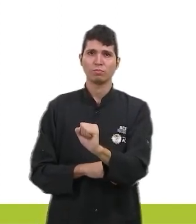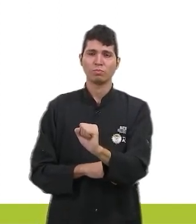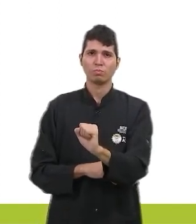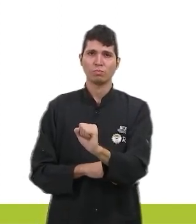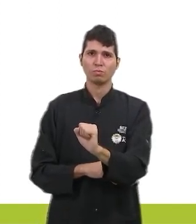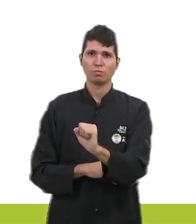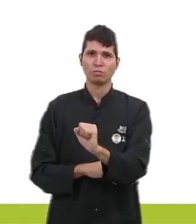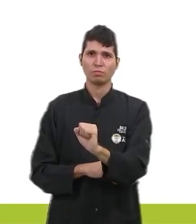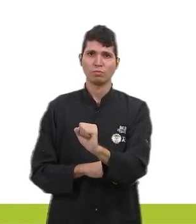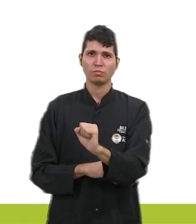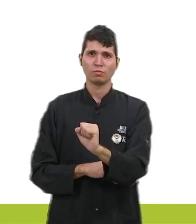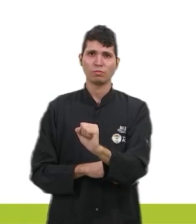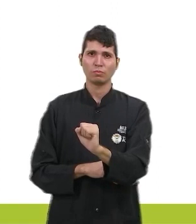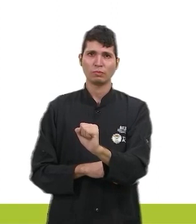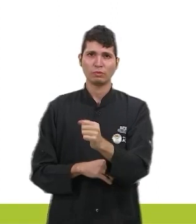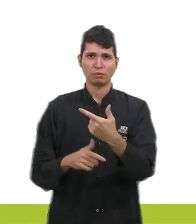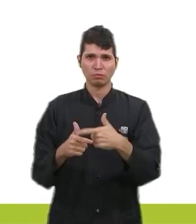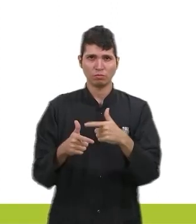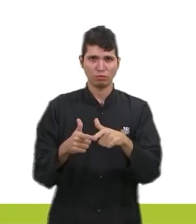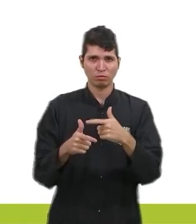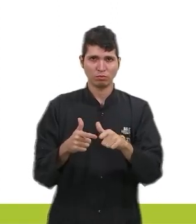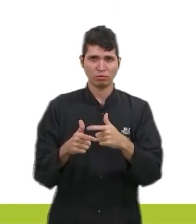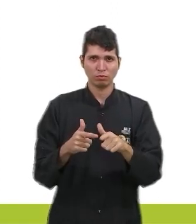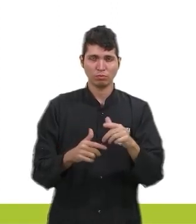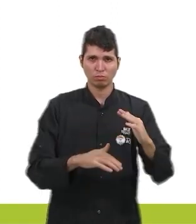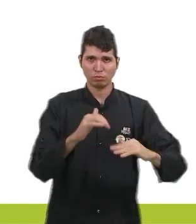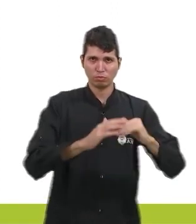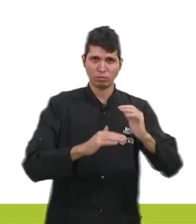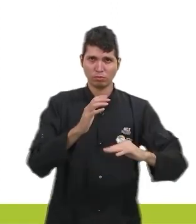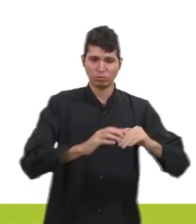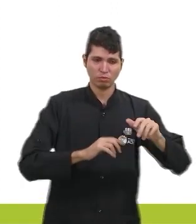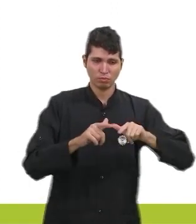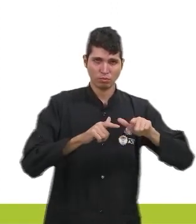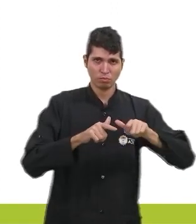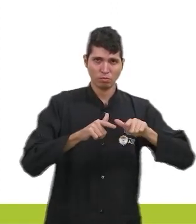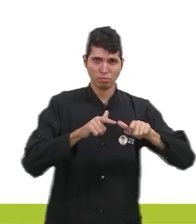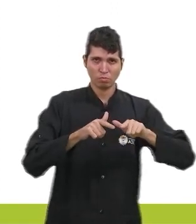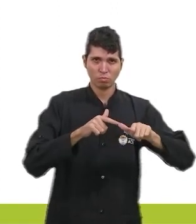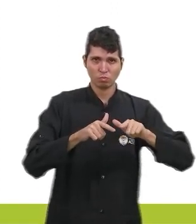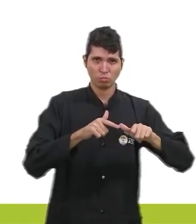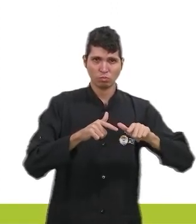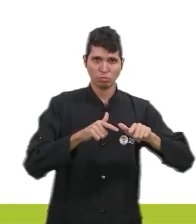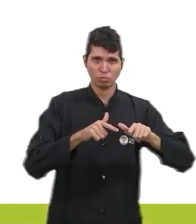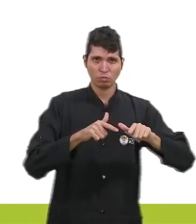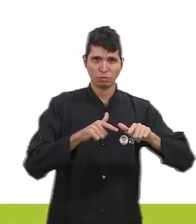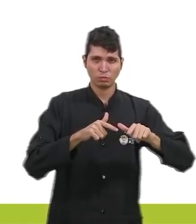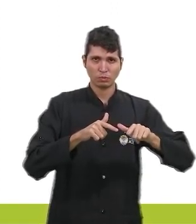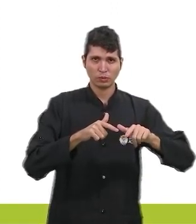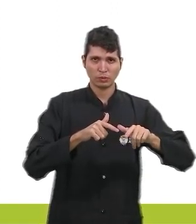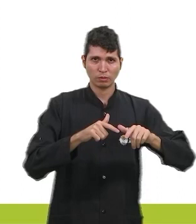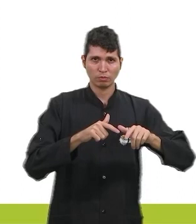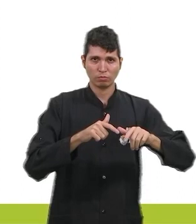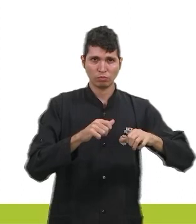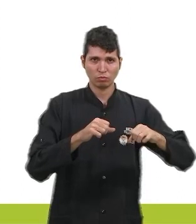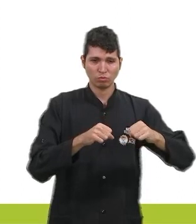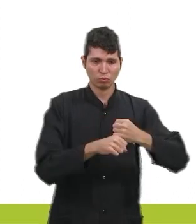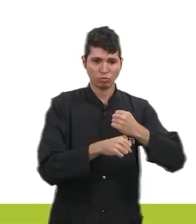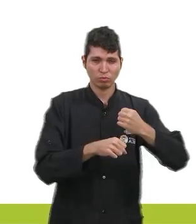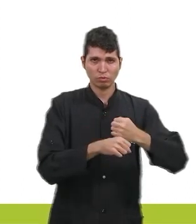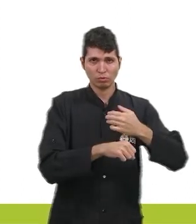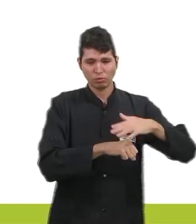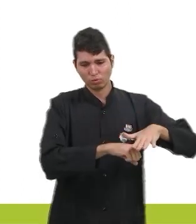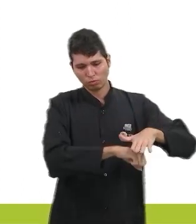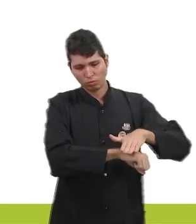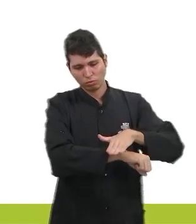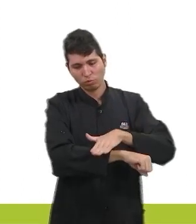os de maior risco para a saúde dos trabalhadores diretamente envolvidos nas operações de